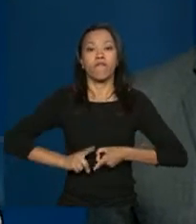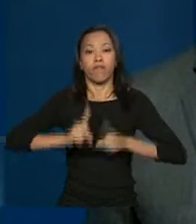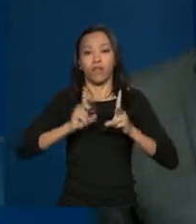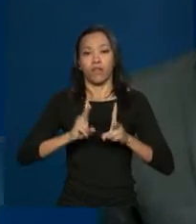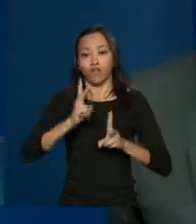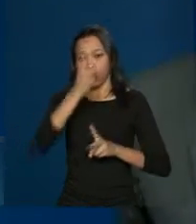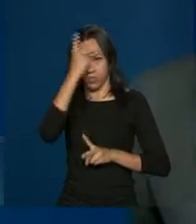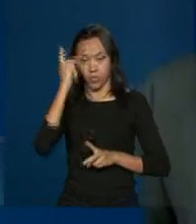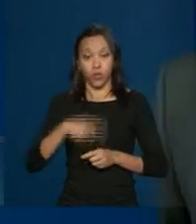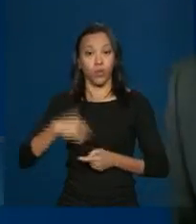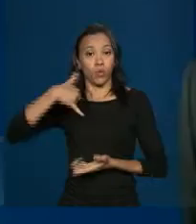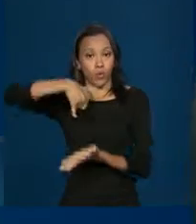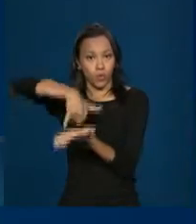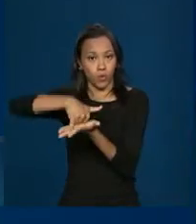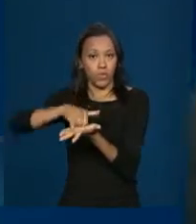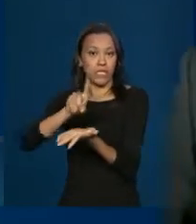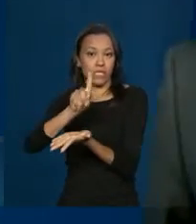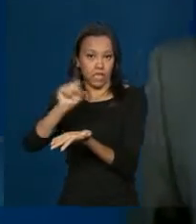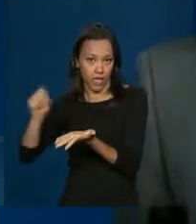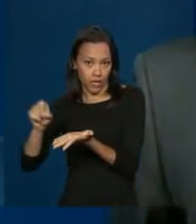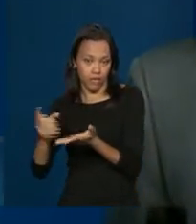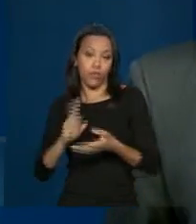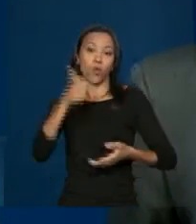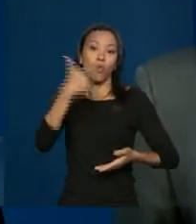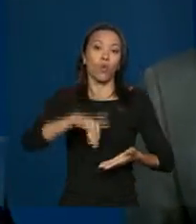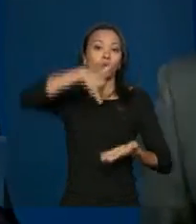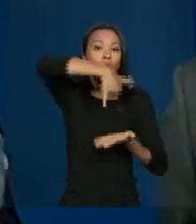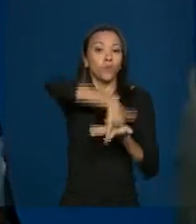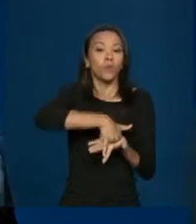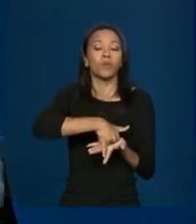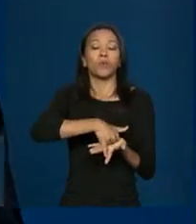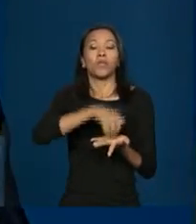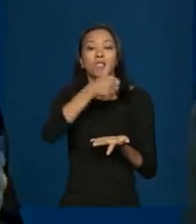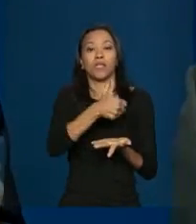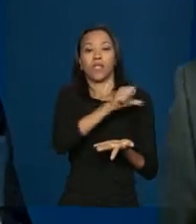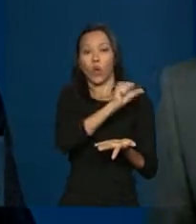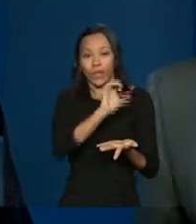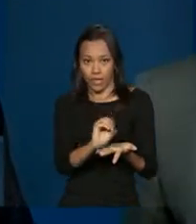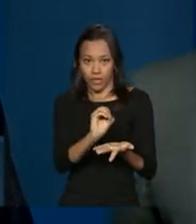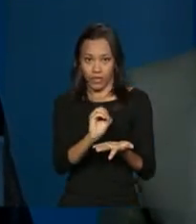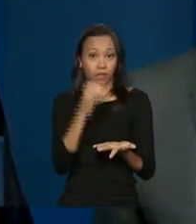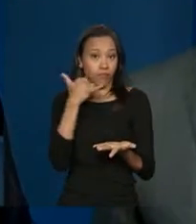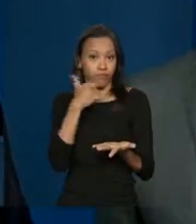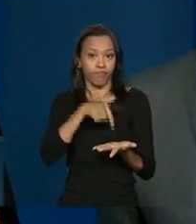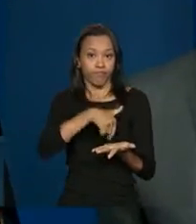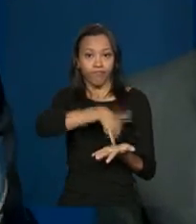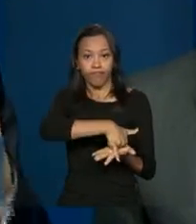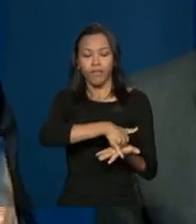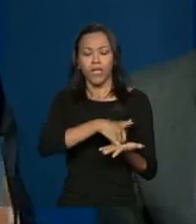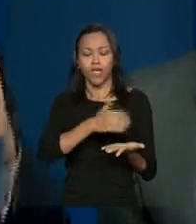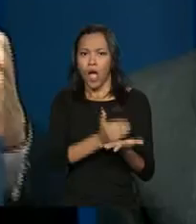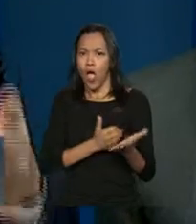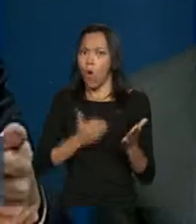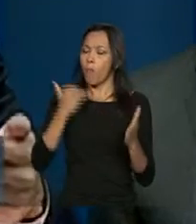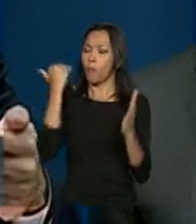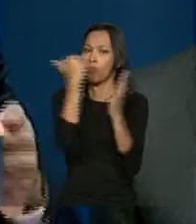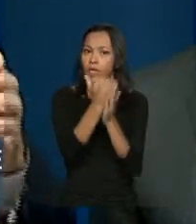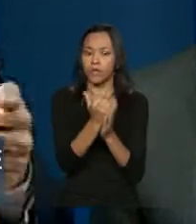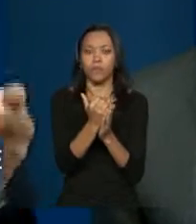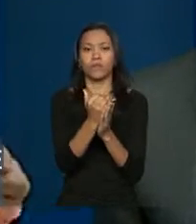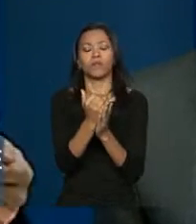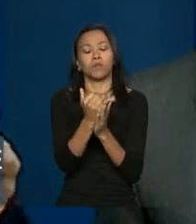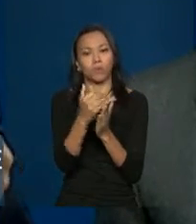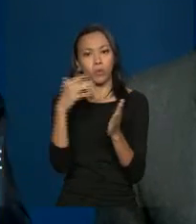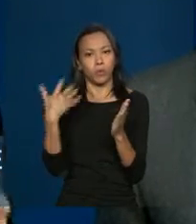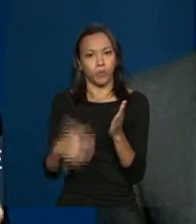o Disque 100 e o Ligue 180, tiveram um aumento significativo de 2011 para 12 para 13,